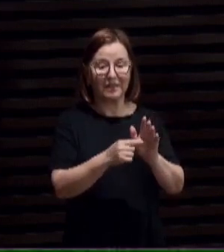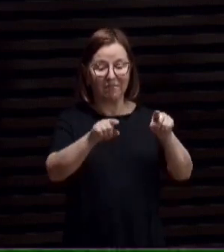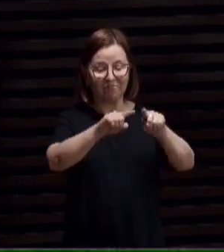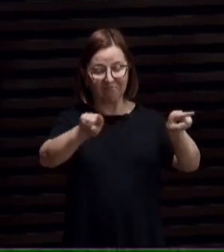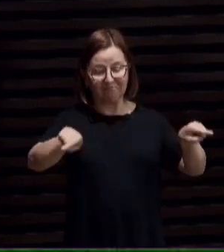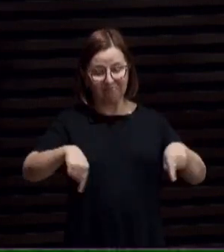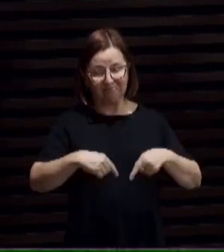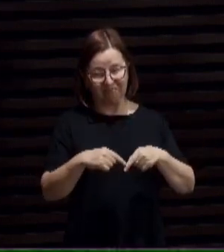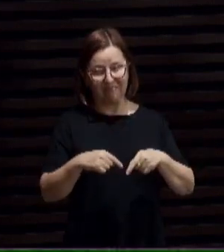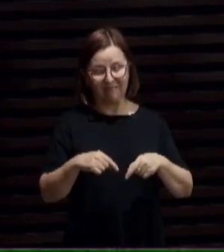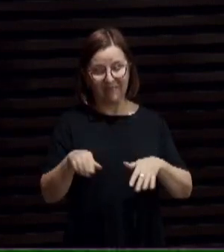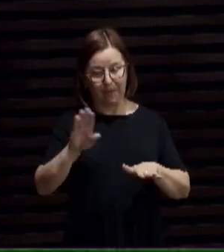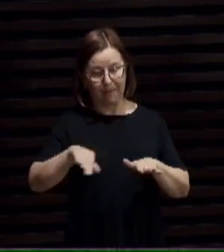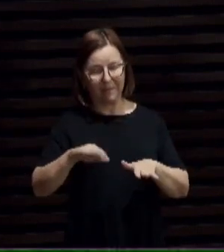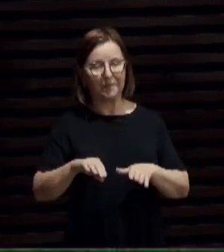E